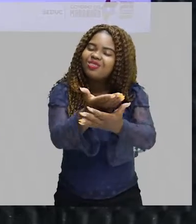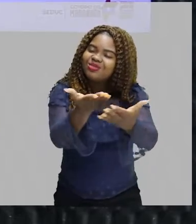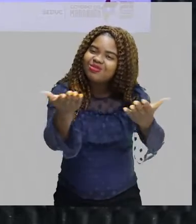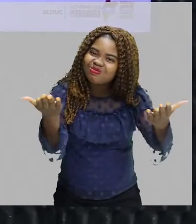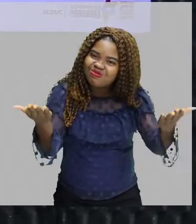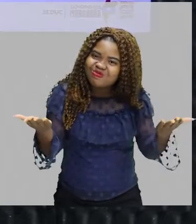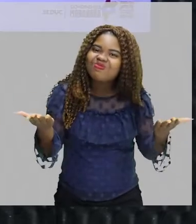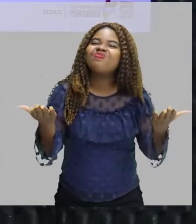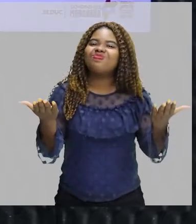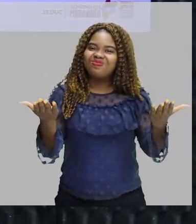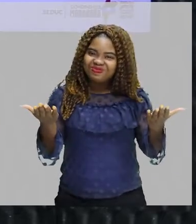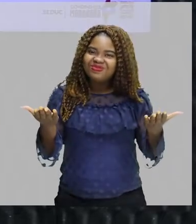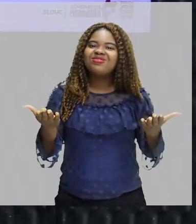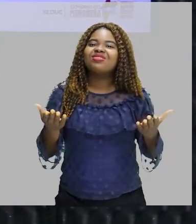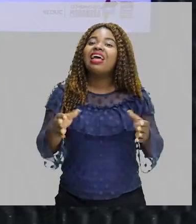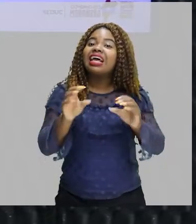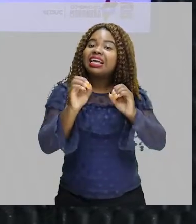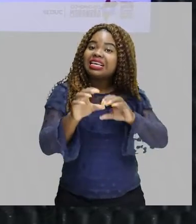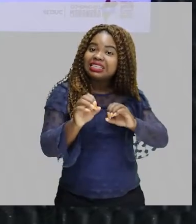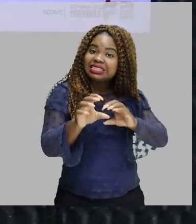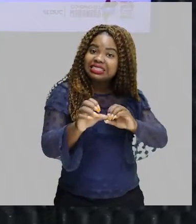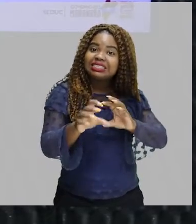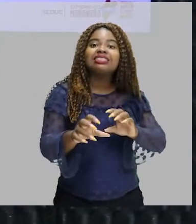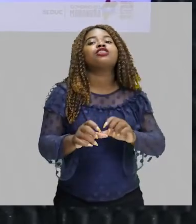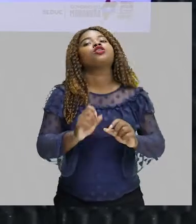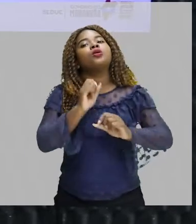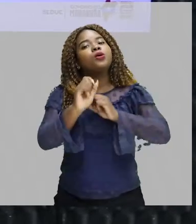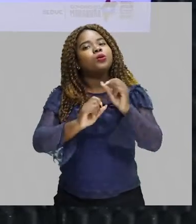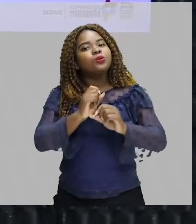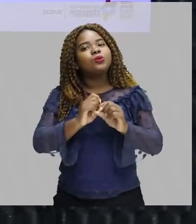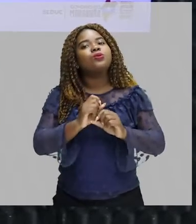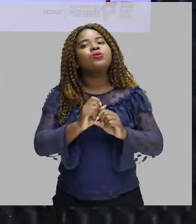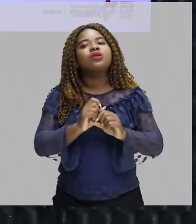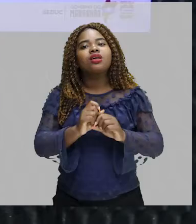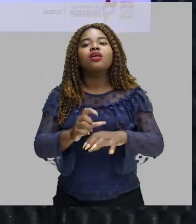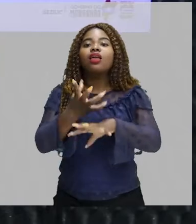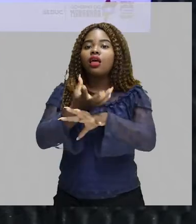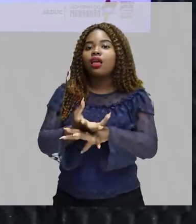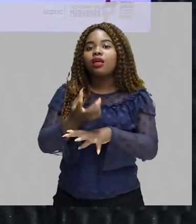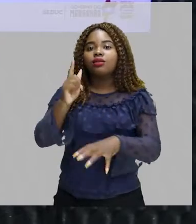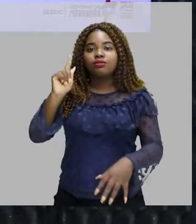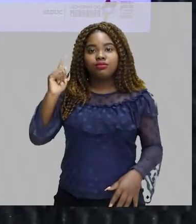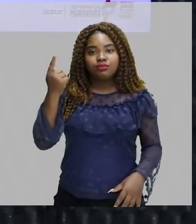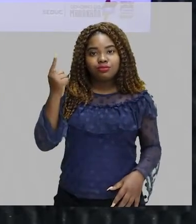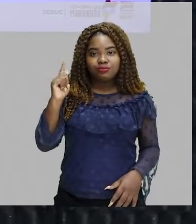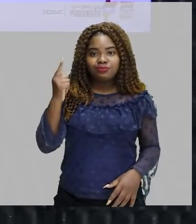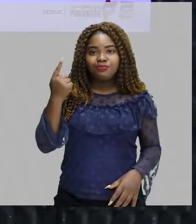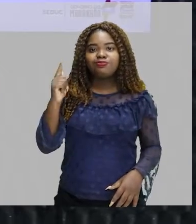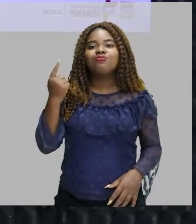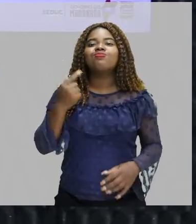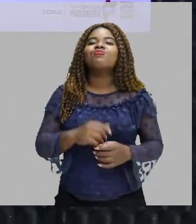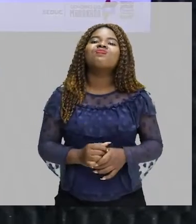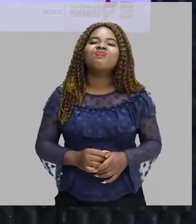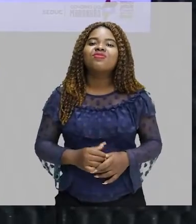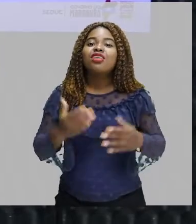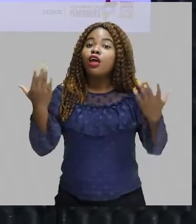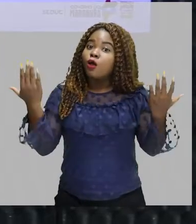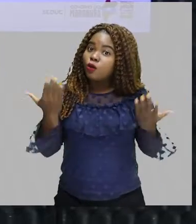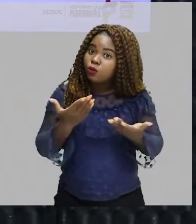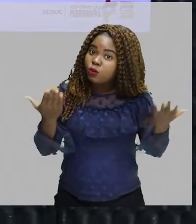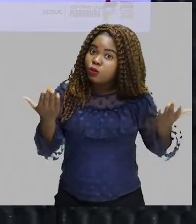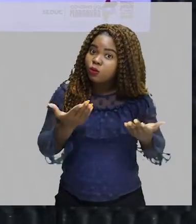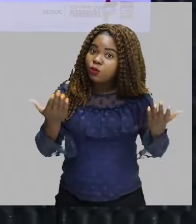podendo compartilhar esse belo conhecimento que é a nossa geografia. E galerinha, hoje nós vamos